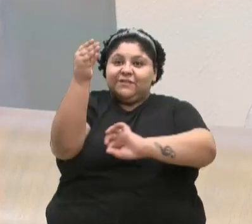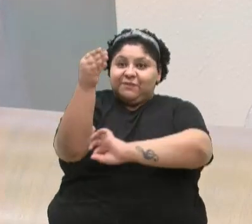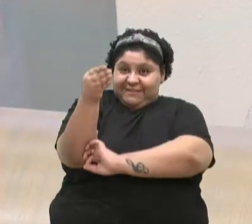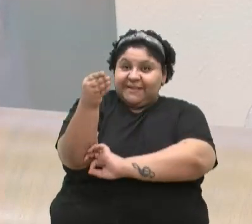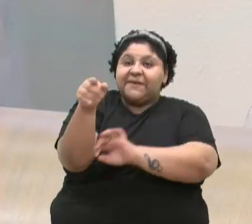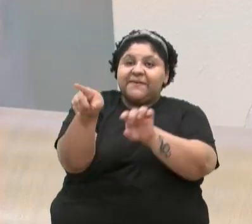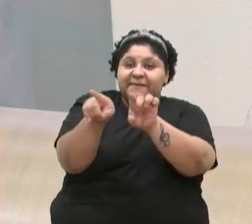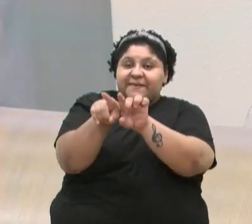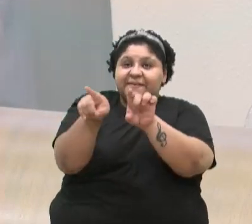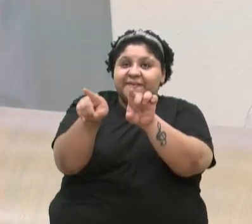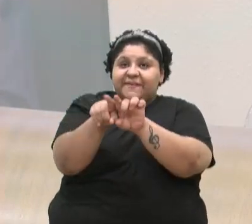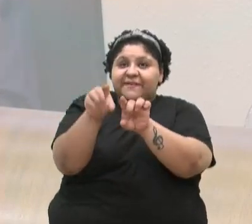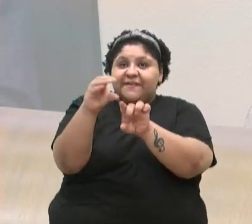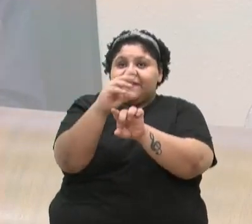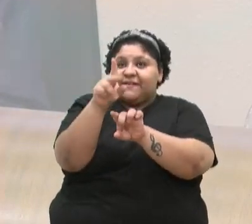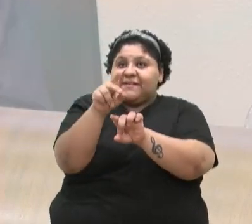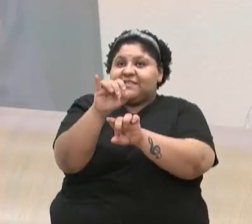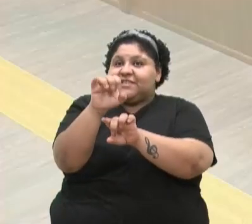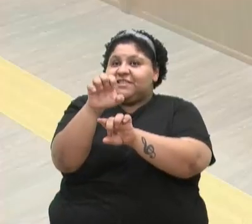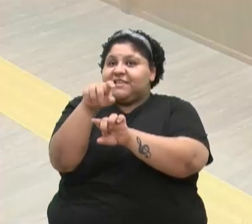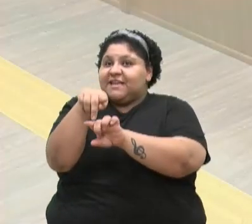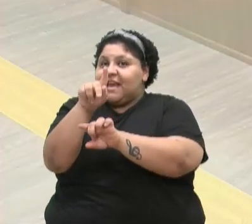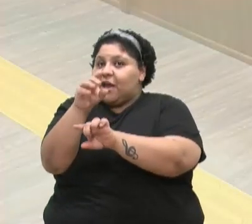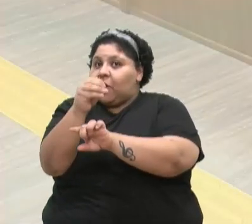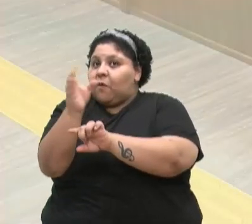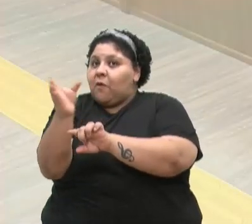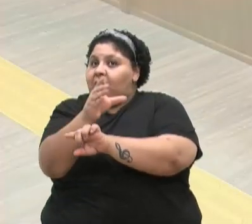Hotels, senhora Chieko Aoki.